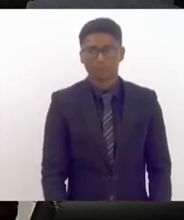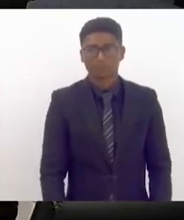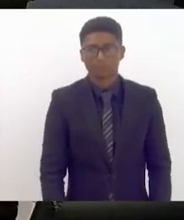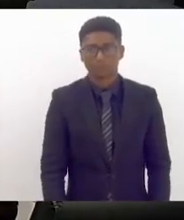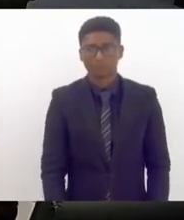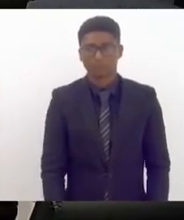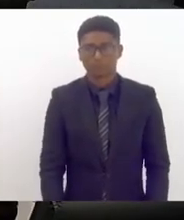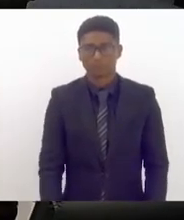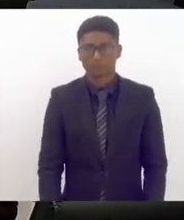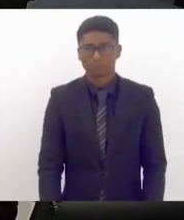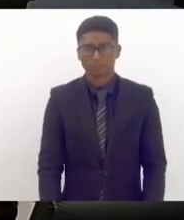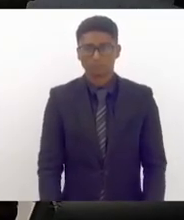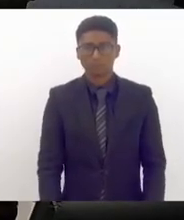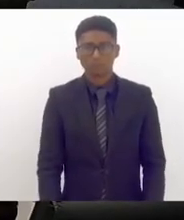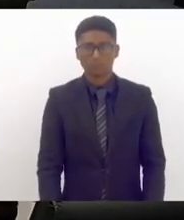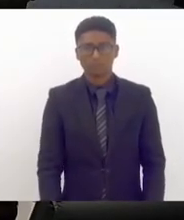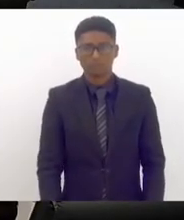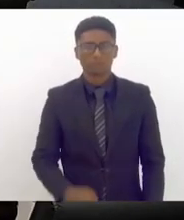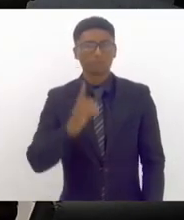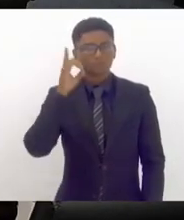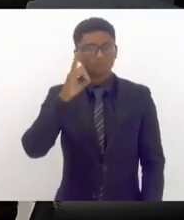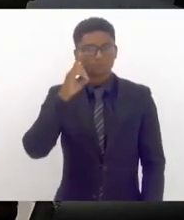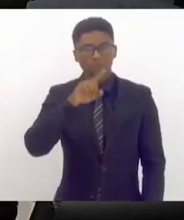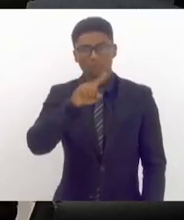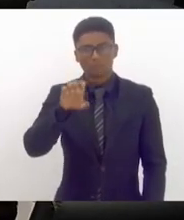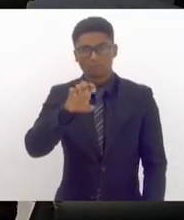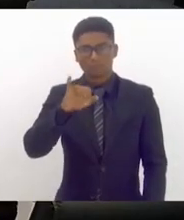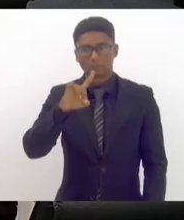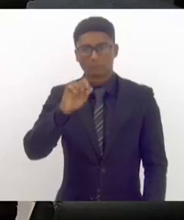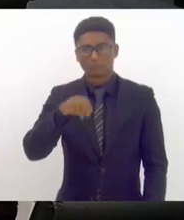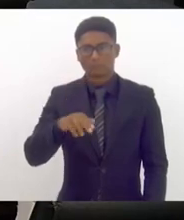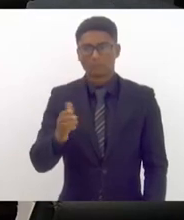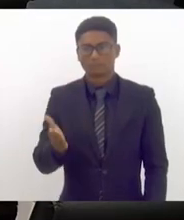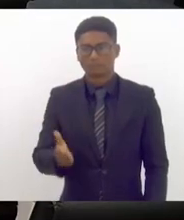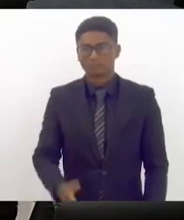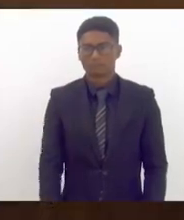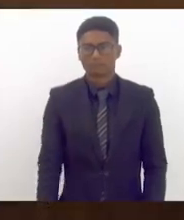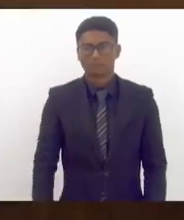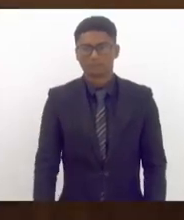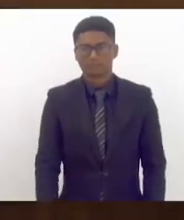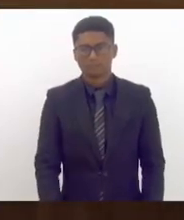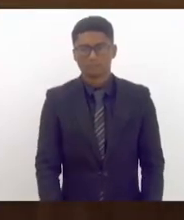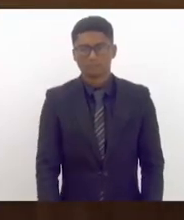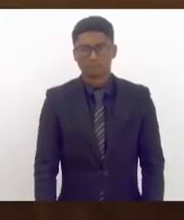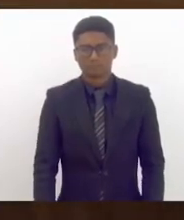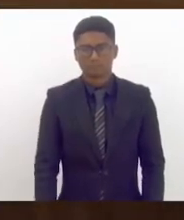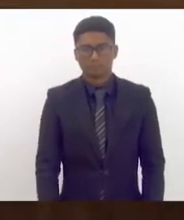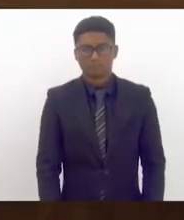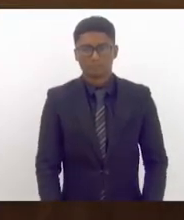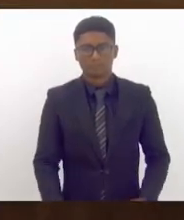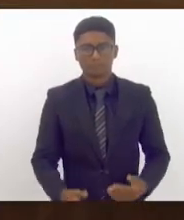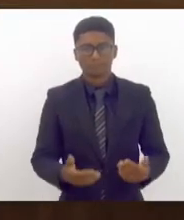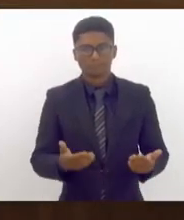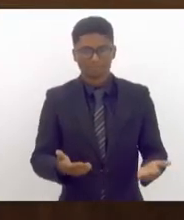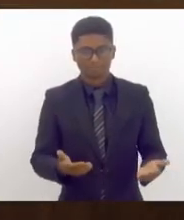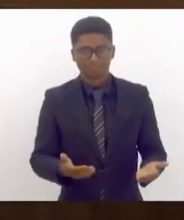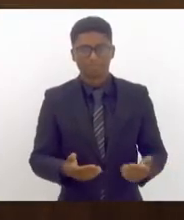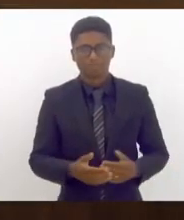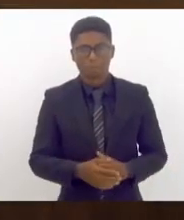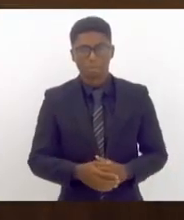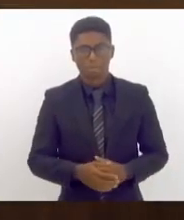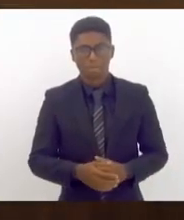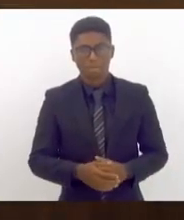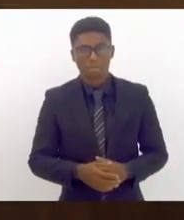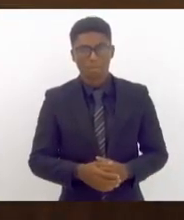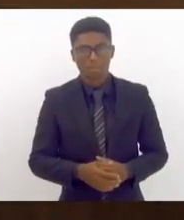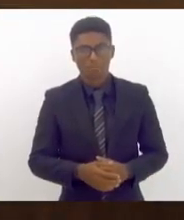Antônio Pará. Deputada Zeidan. Com o entendimento, deputado Anderson, de que